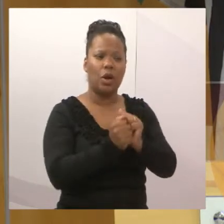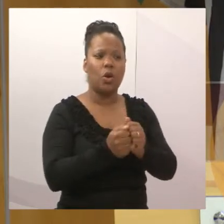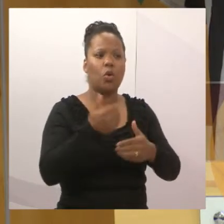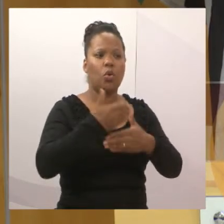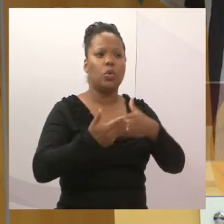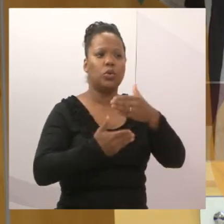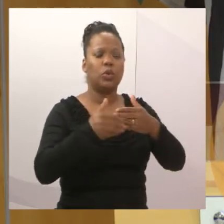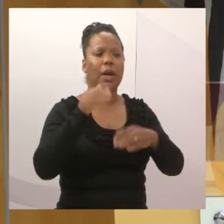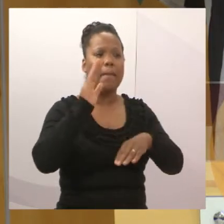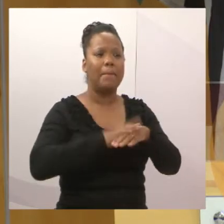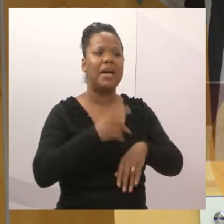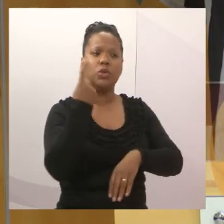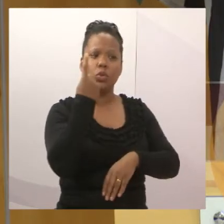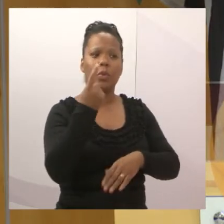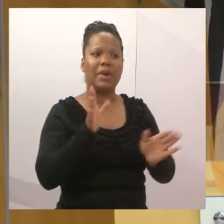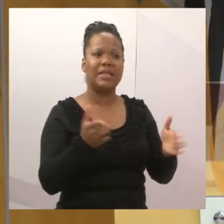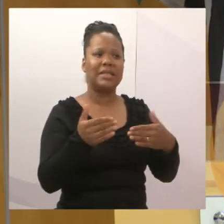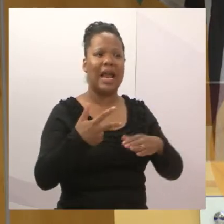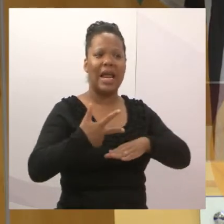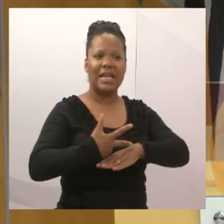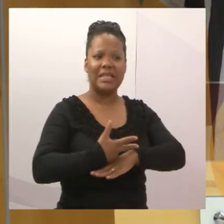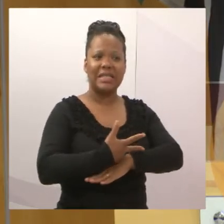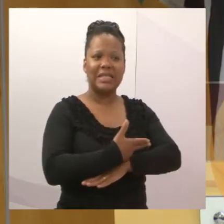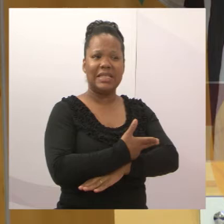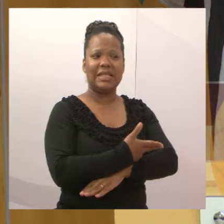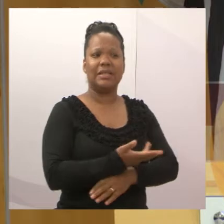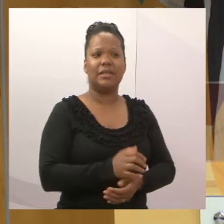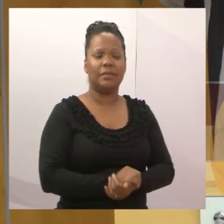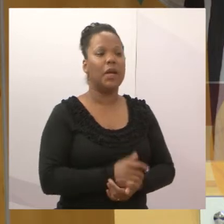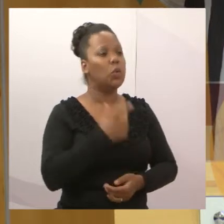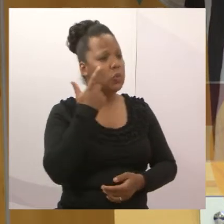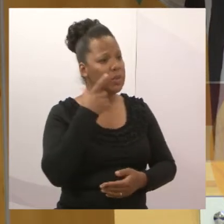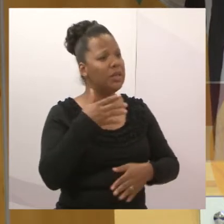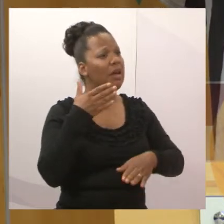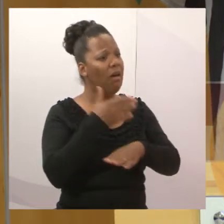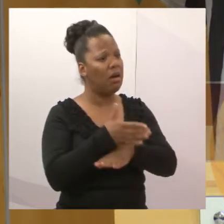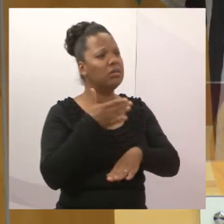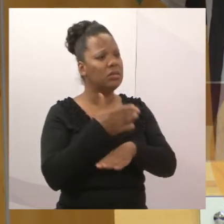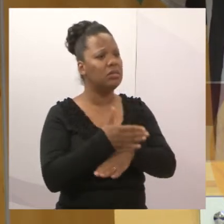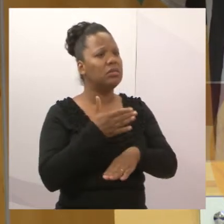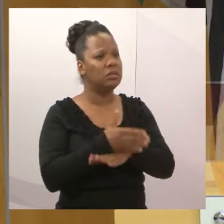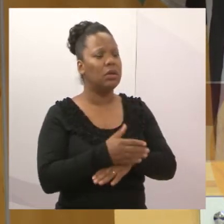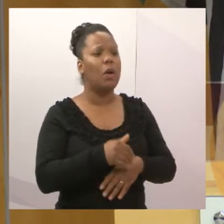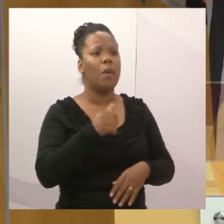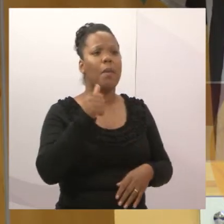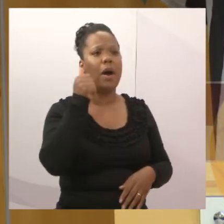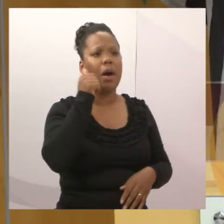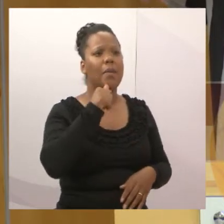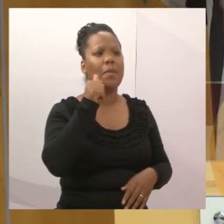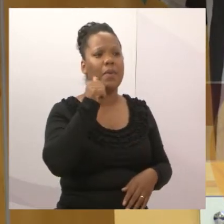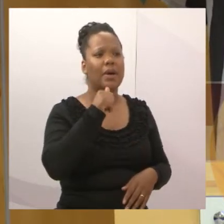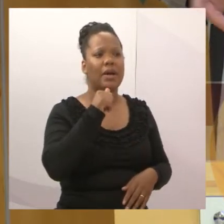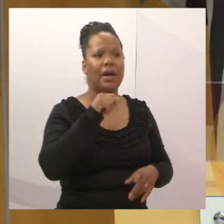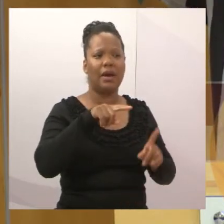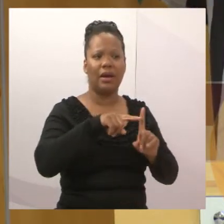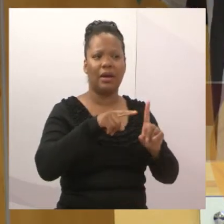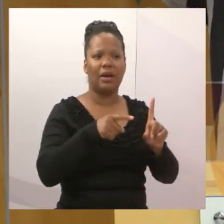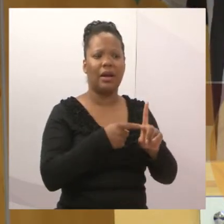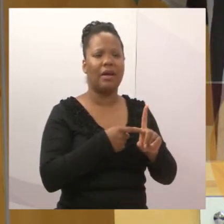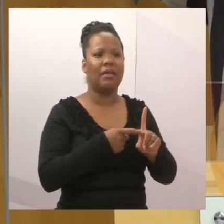de cesárea no hospital para acabar dando conta dessa demanda. Para que uma mãe não precise ficar, às vezes,